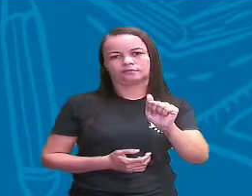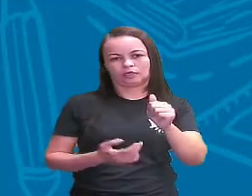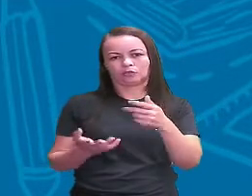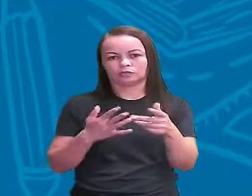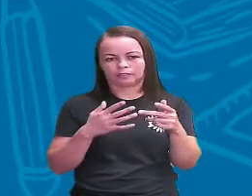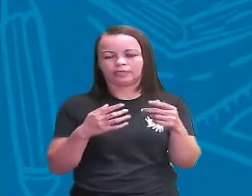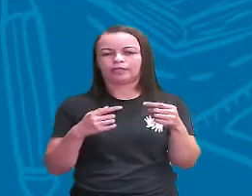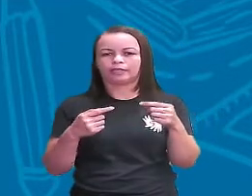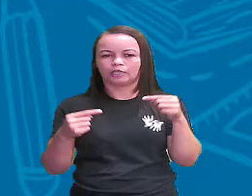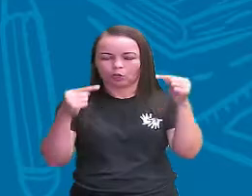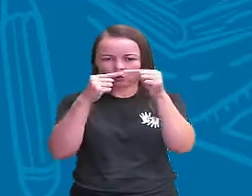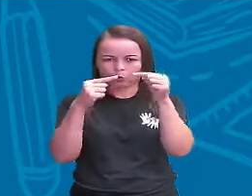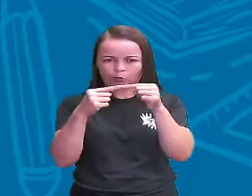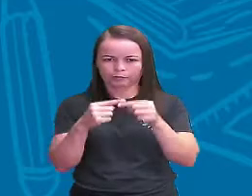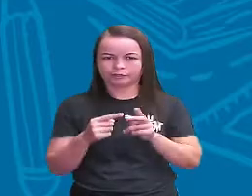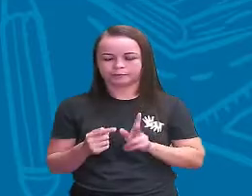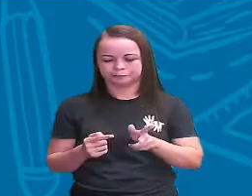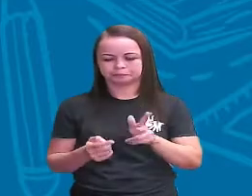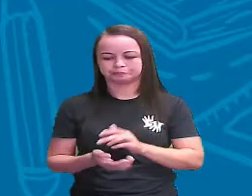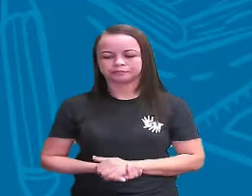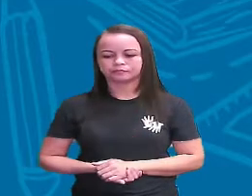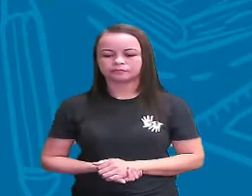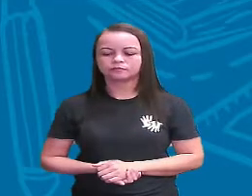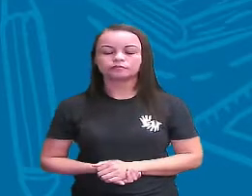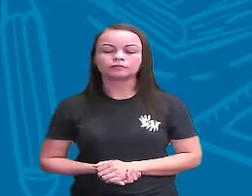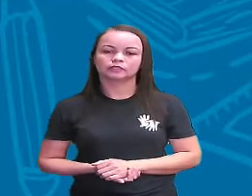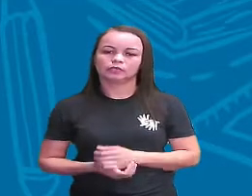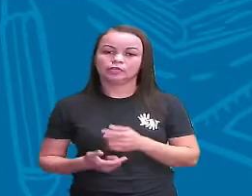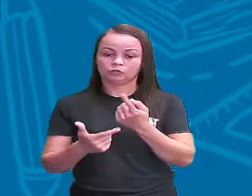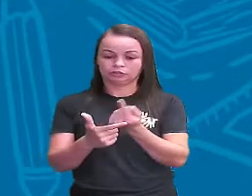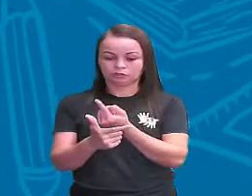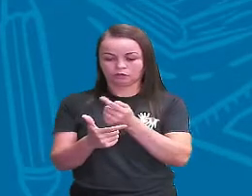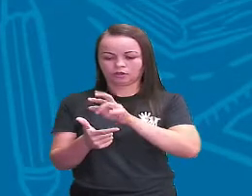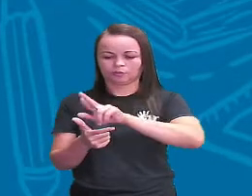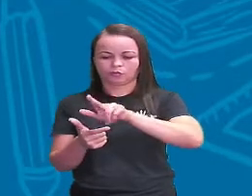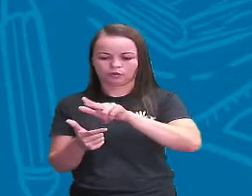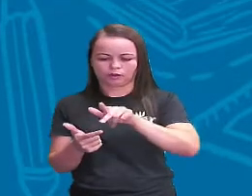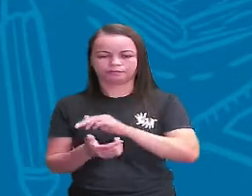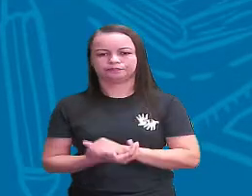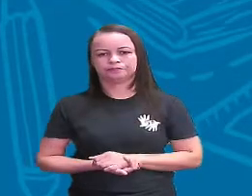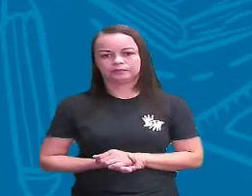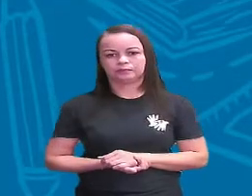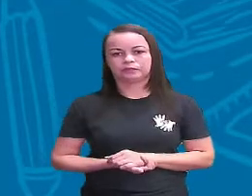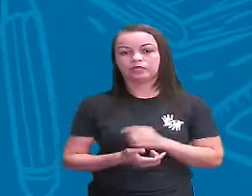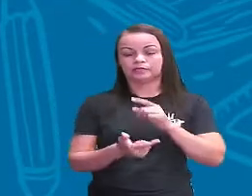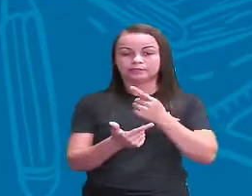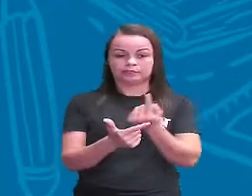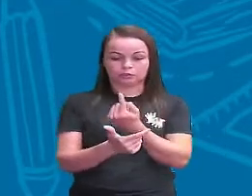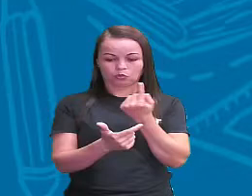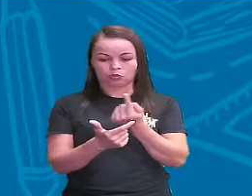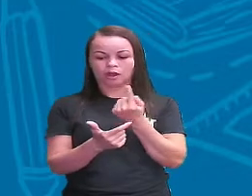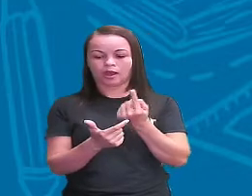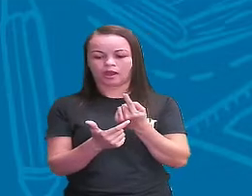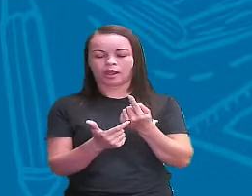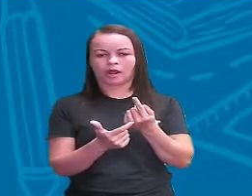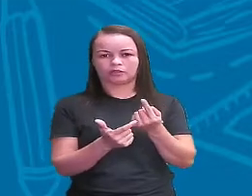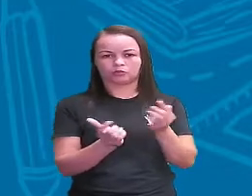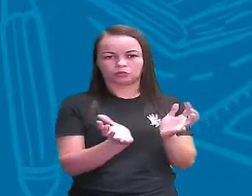bonita, tá? E o singular e o plural é dessa forma, ó. Singular, turma